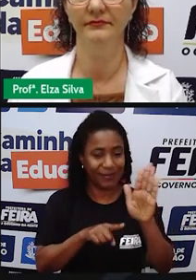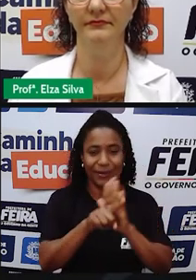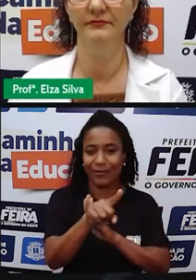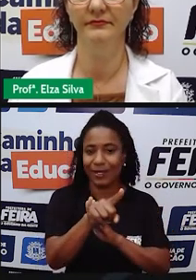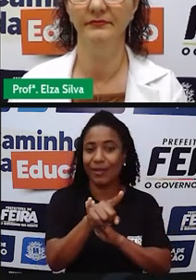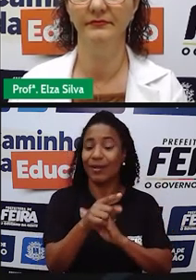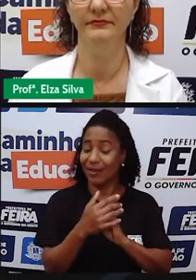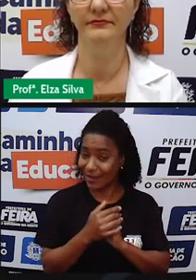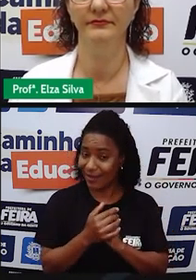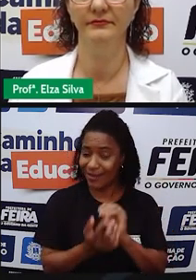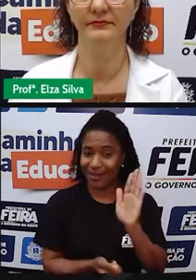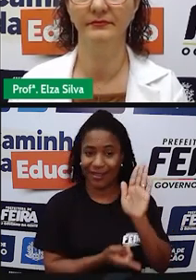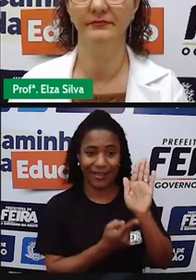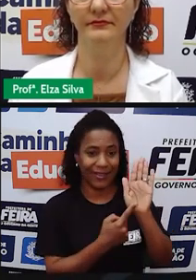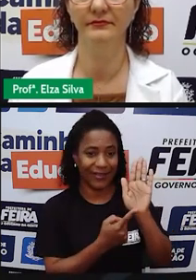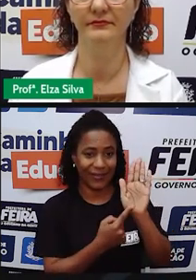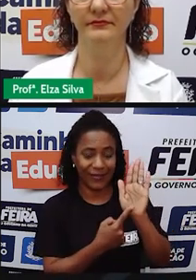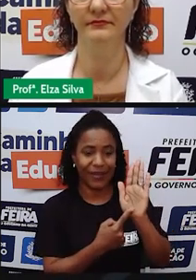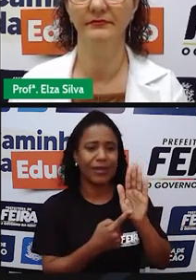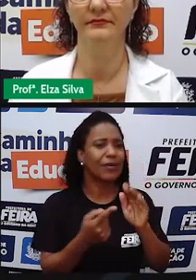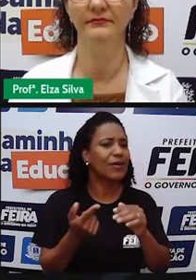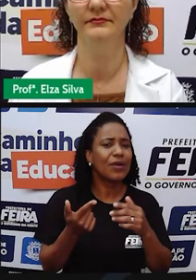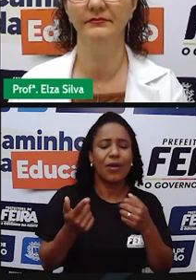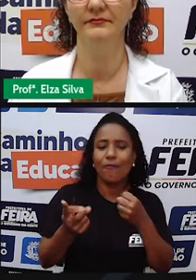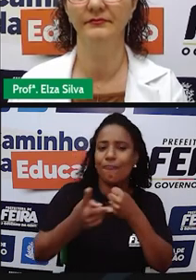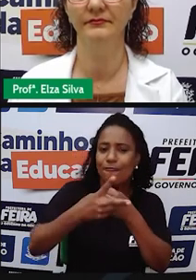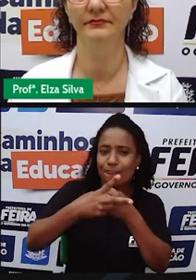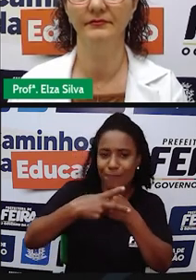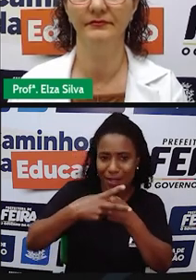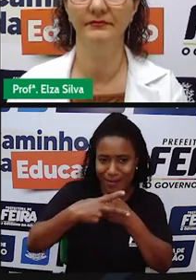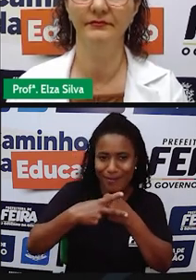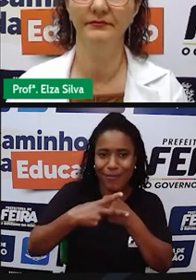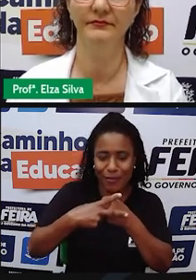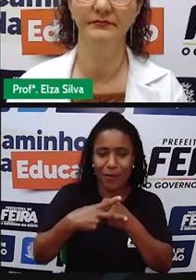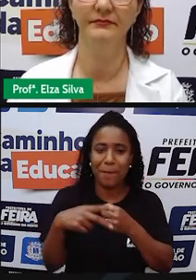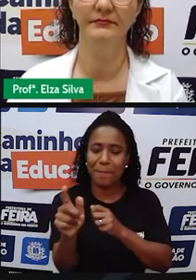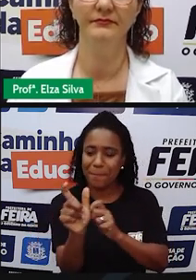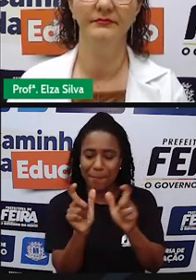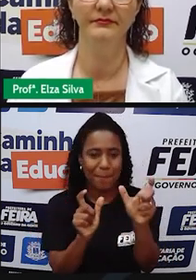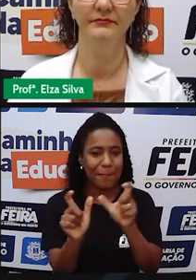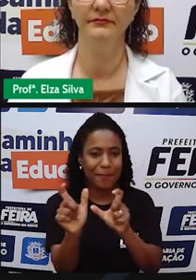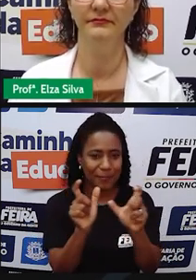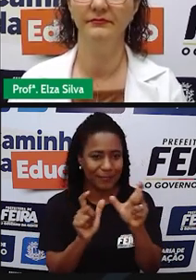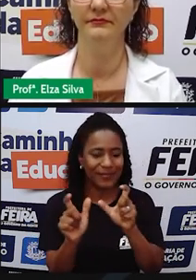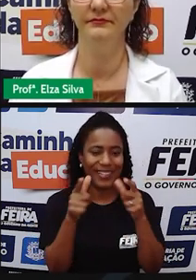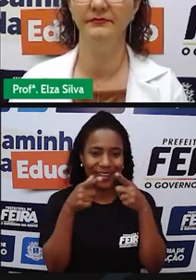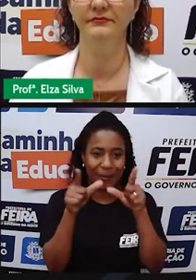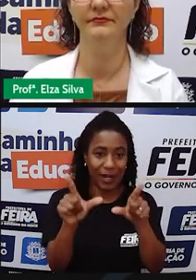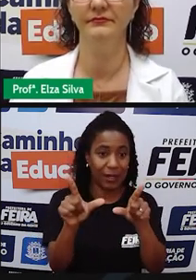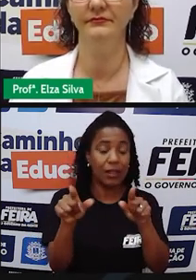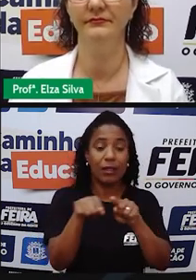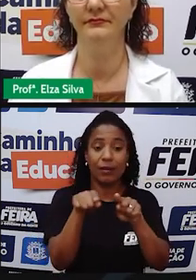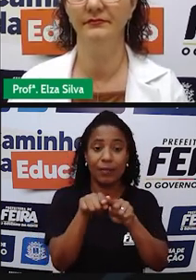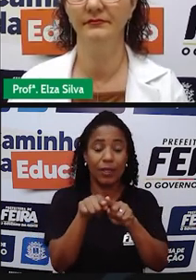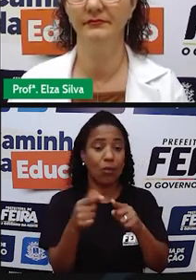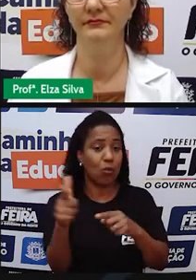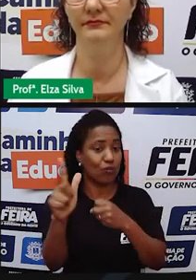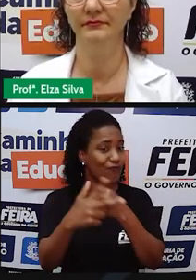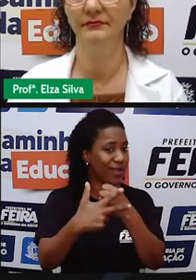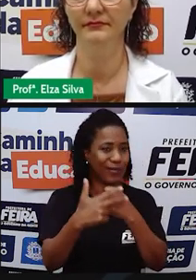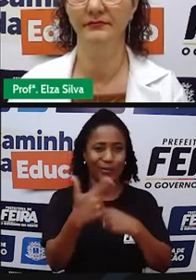os recursos verbais, como a teacher Elza falou, né? Algumas palavras e também os recursos não verbais,